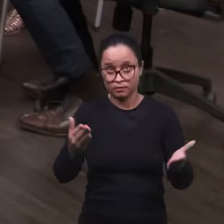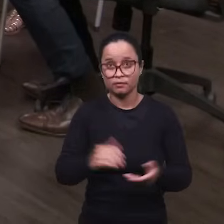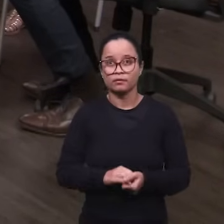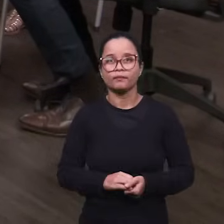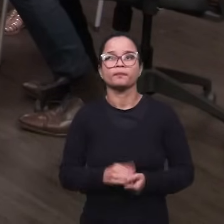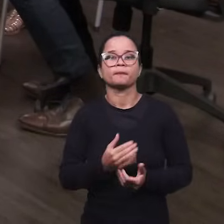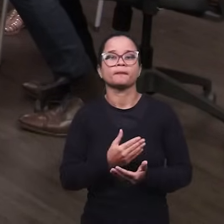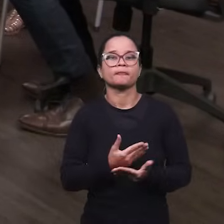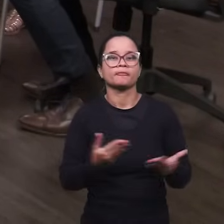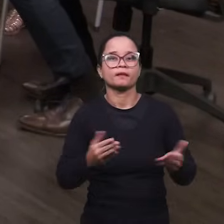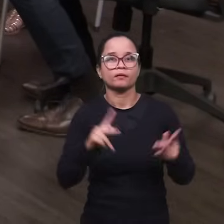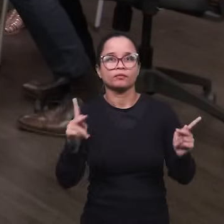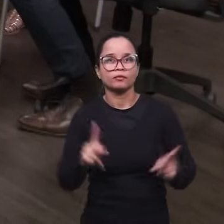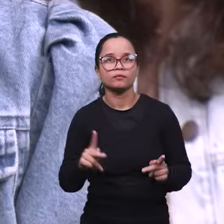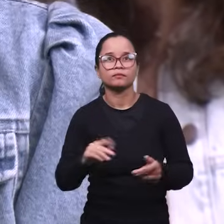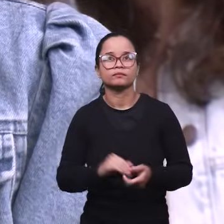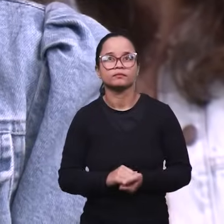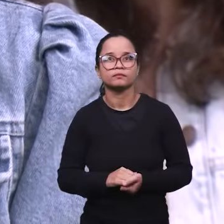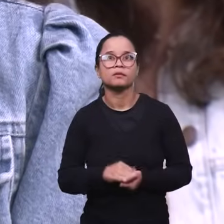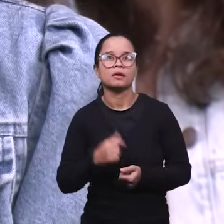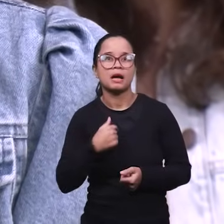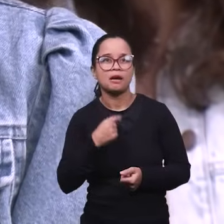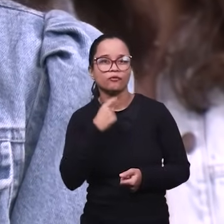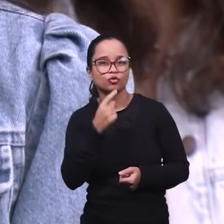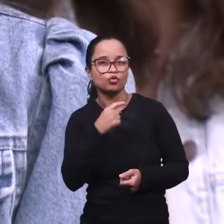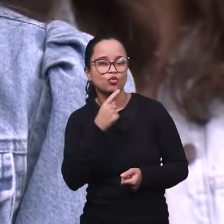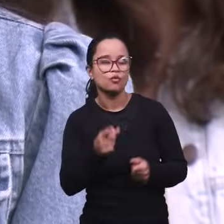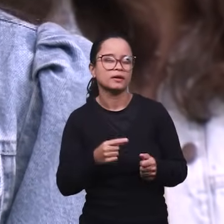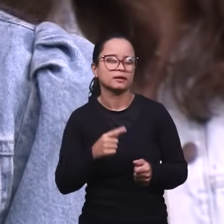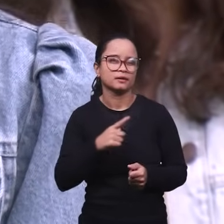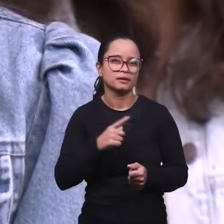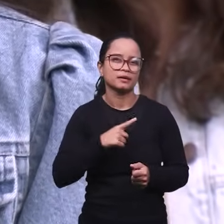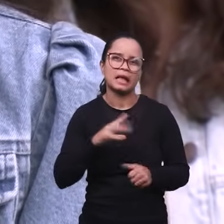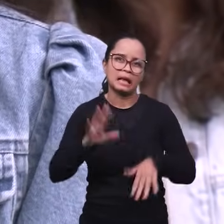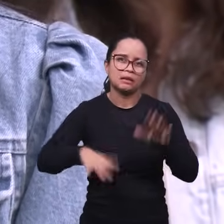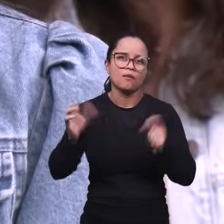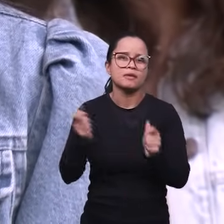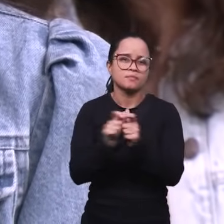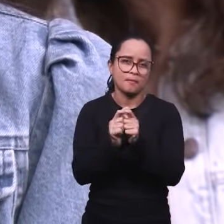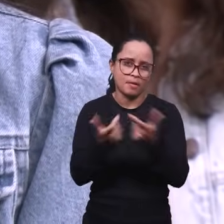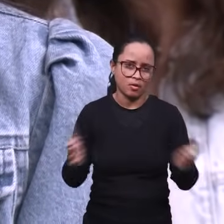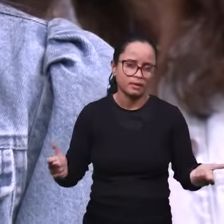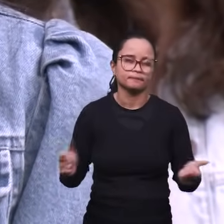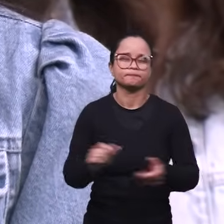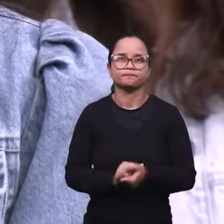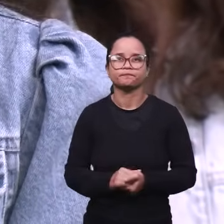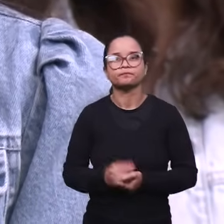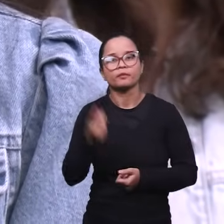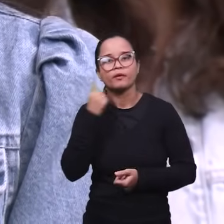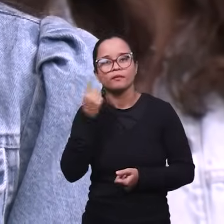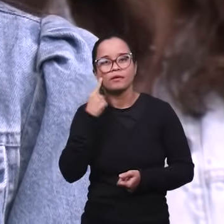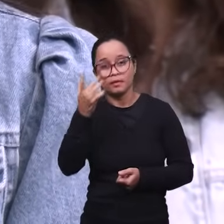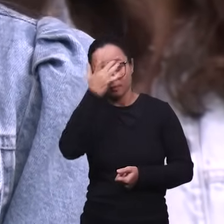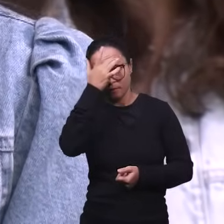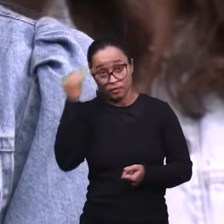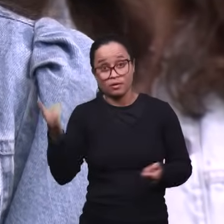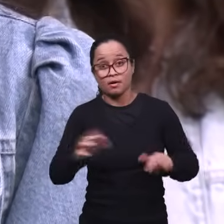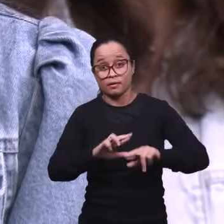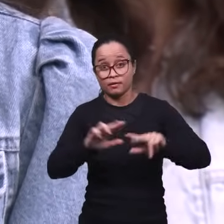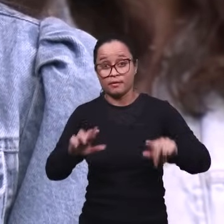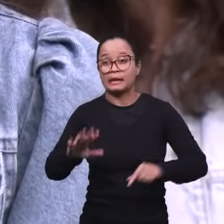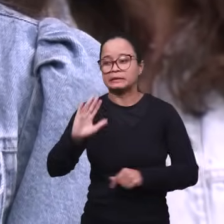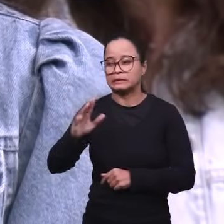irmãos. Paz do Senhor. Paz do Senhor, doutora Carla. Eu tenho uma dúvida, talvez seja da maioria. A gente vê várias pessoas que já